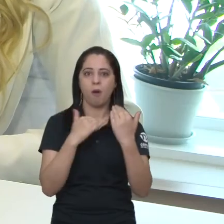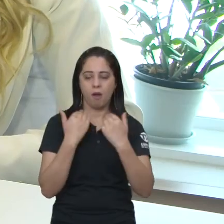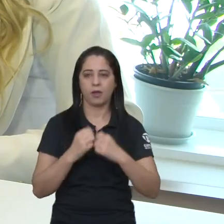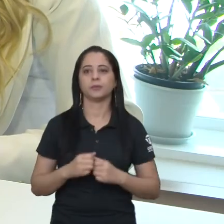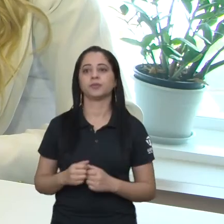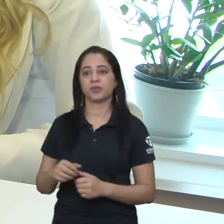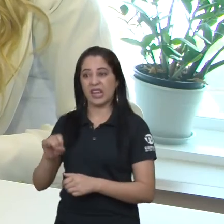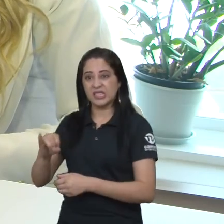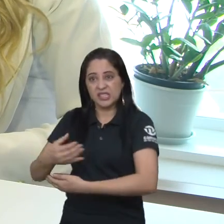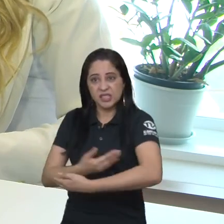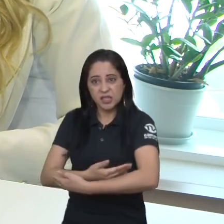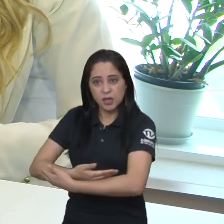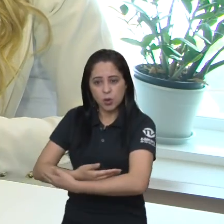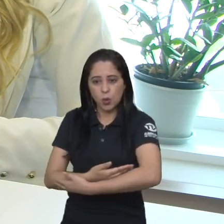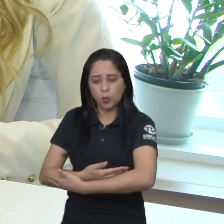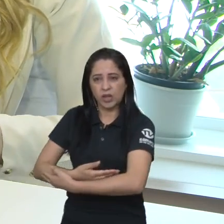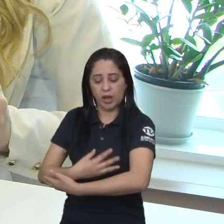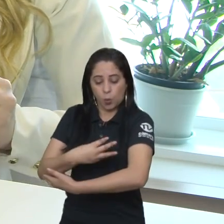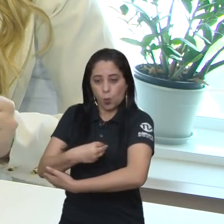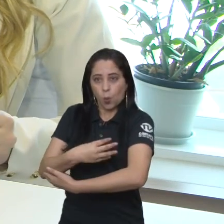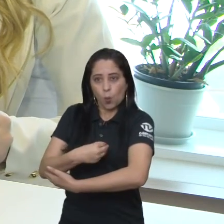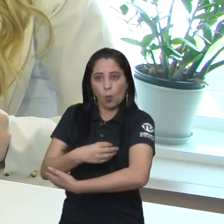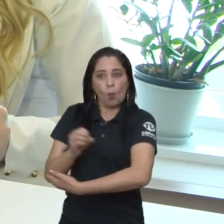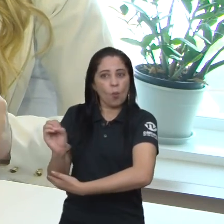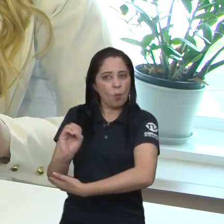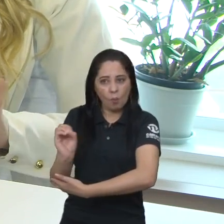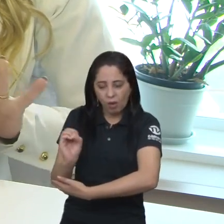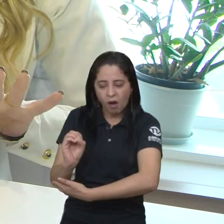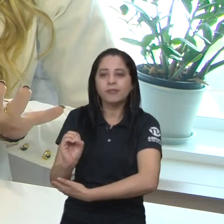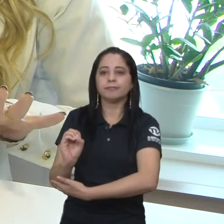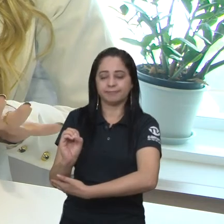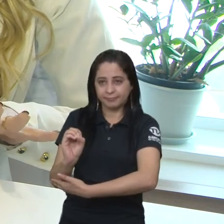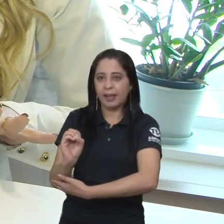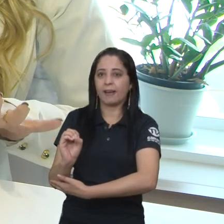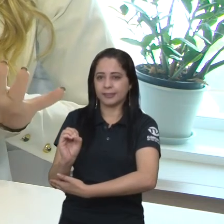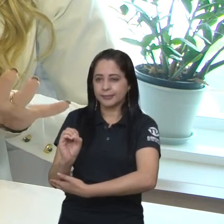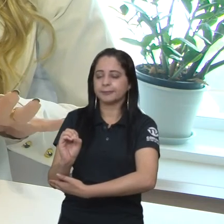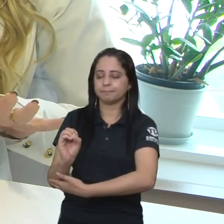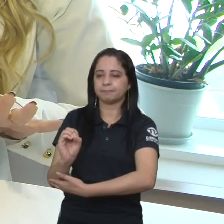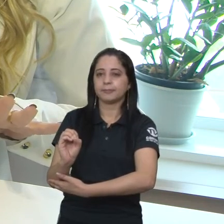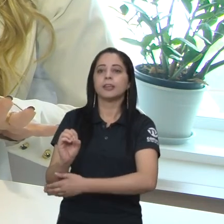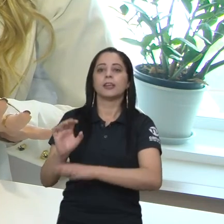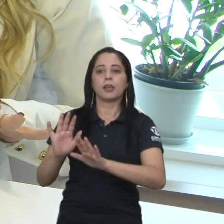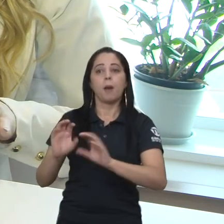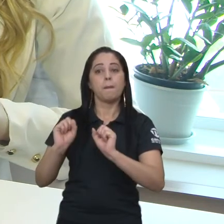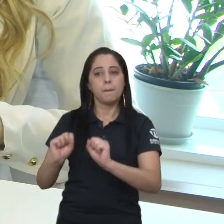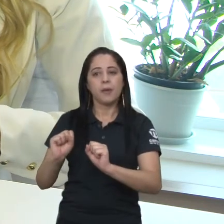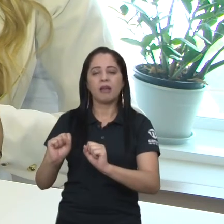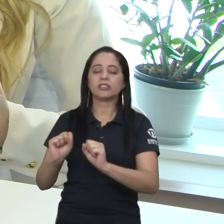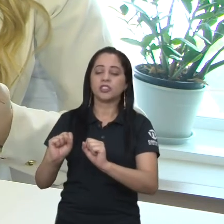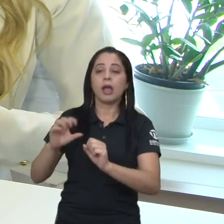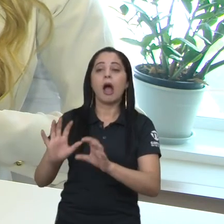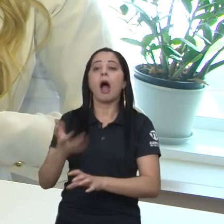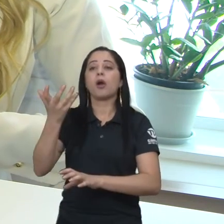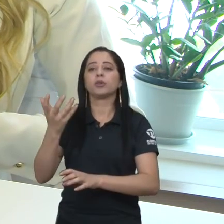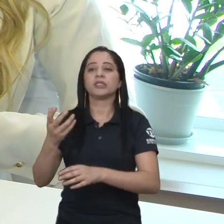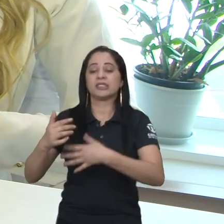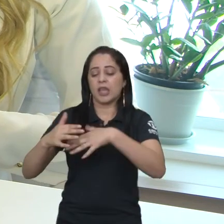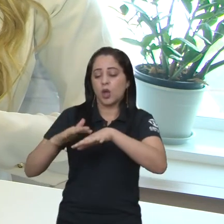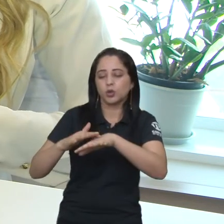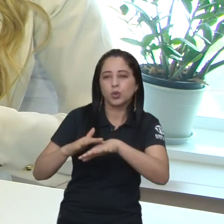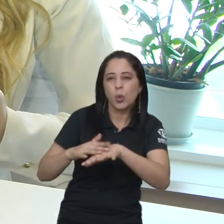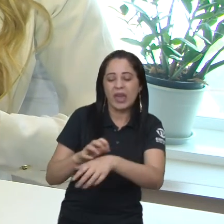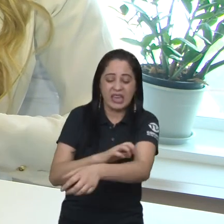Os bebês que não amamentam, principalmente os bebês menores que são privados da amamentação no começo da vida, eles são mais propensos